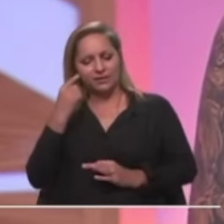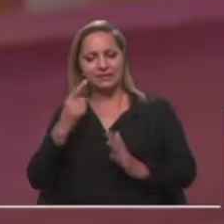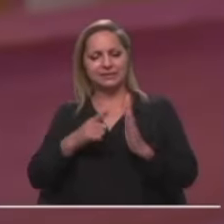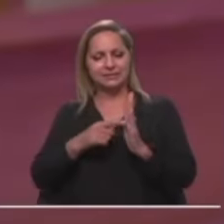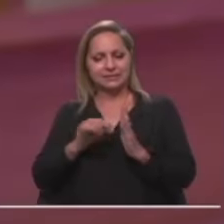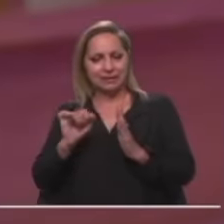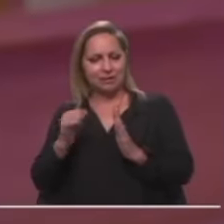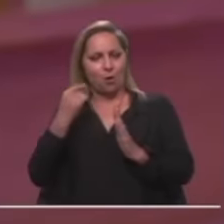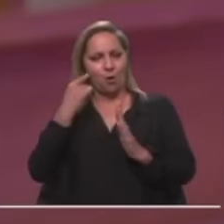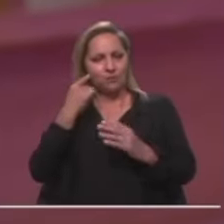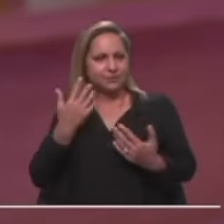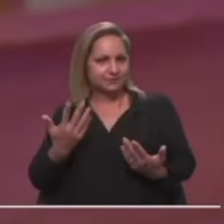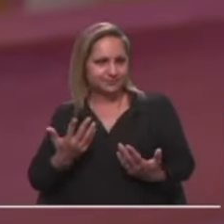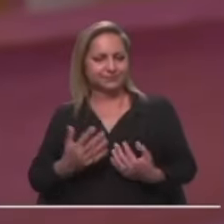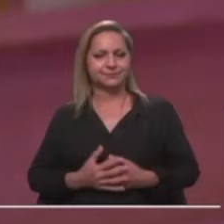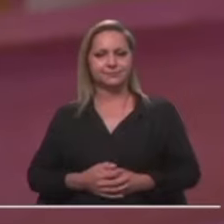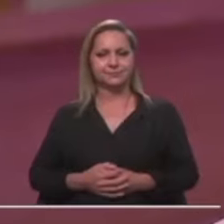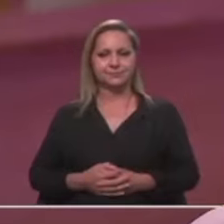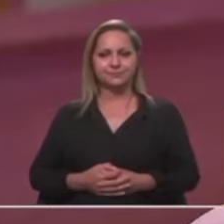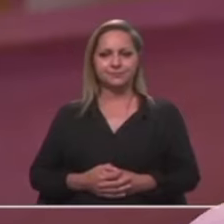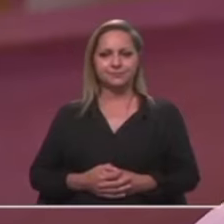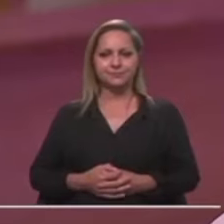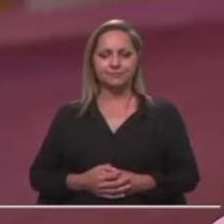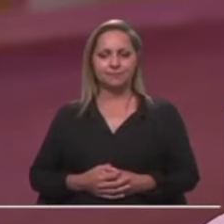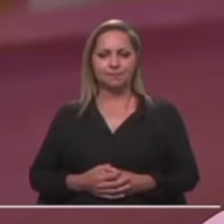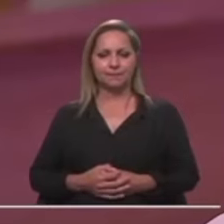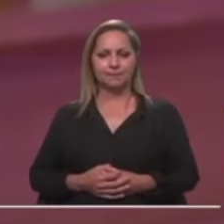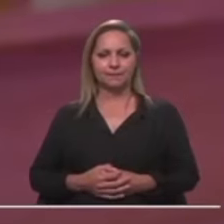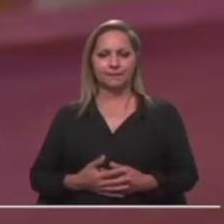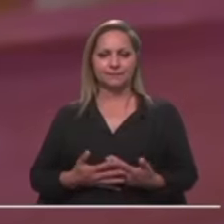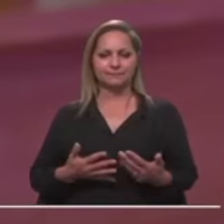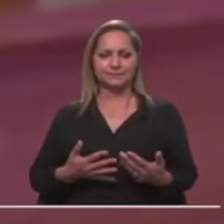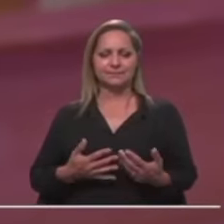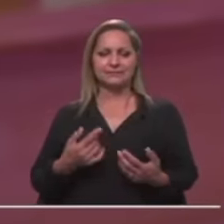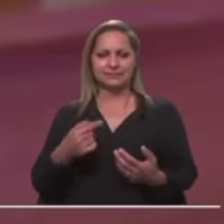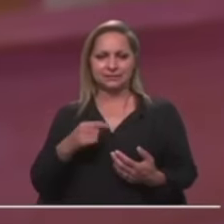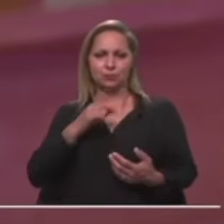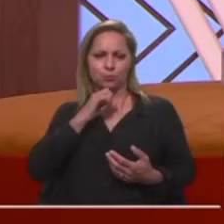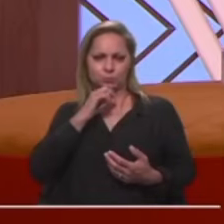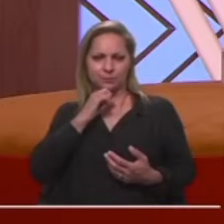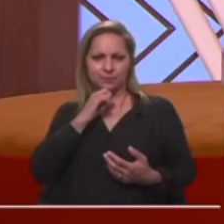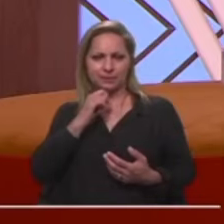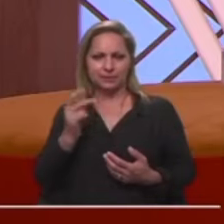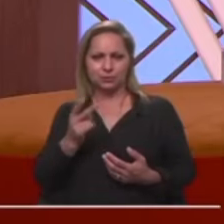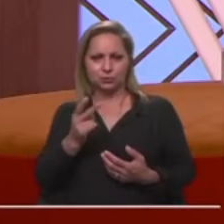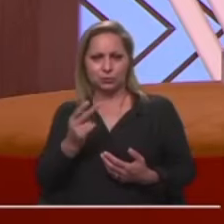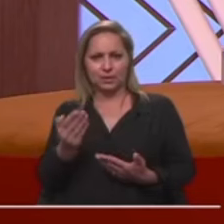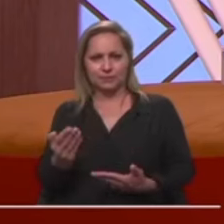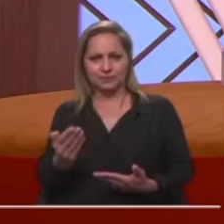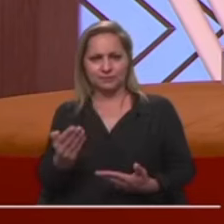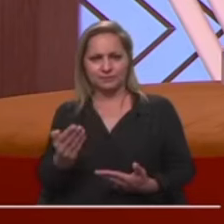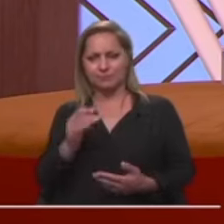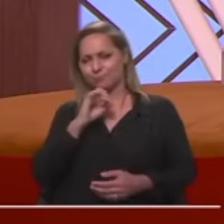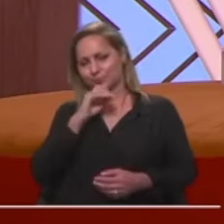isso significa que houve ali, de facto, houve possibilidade entre vocês os dois? Não.